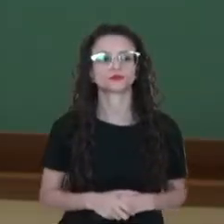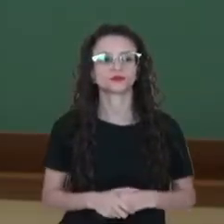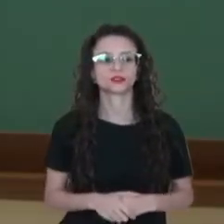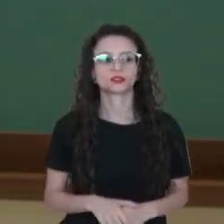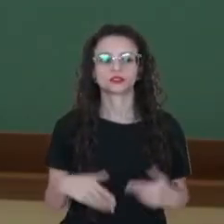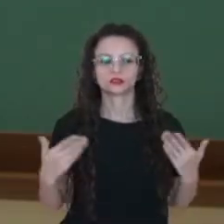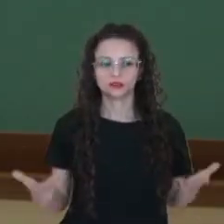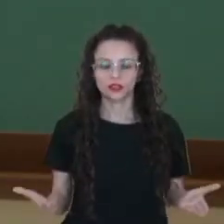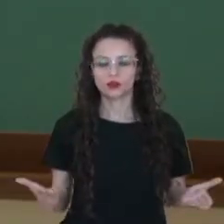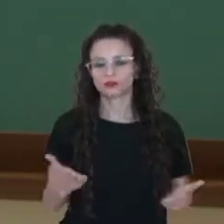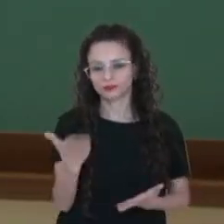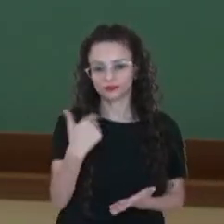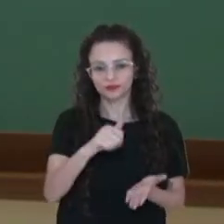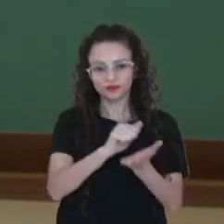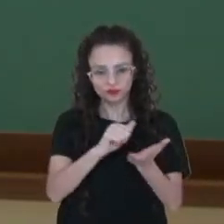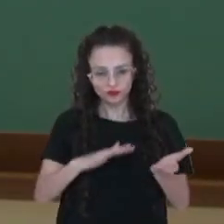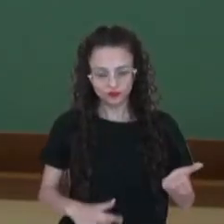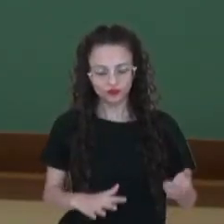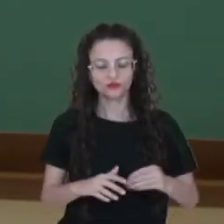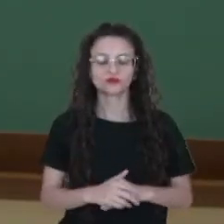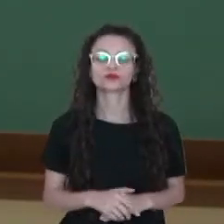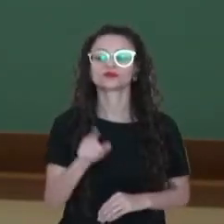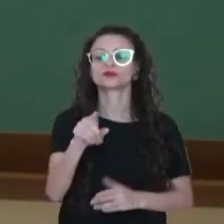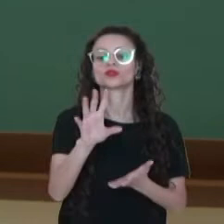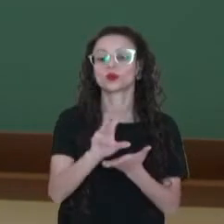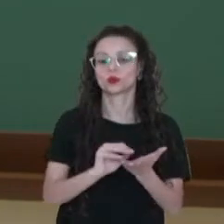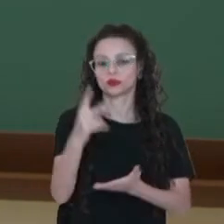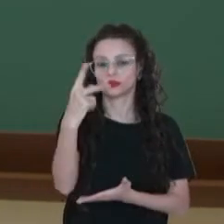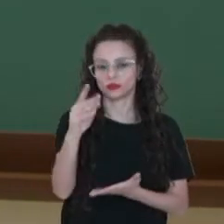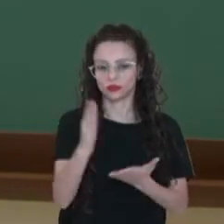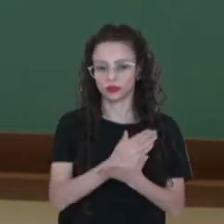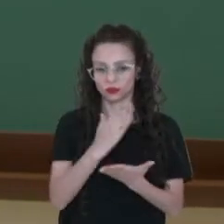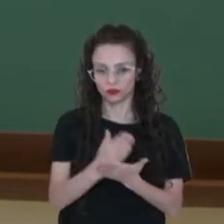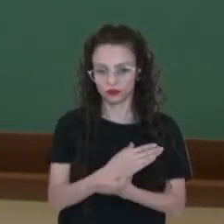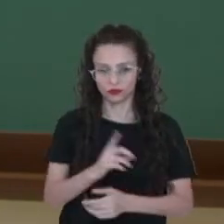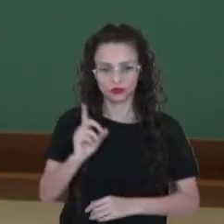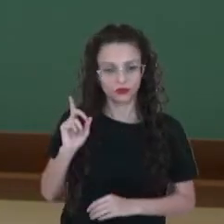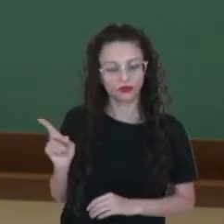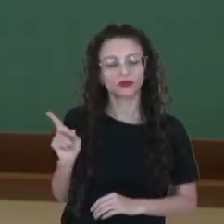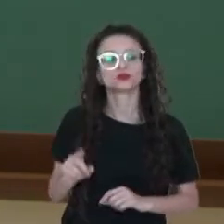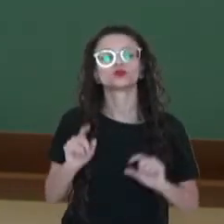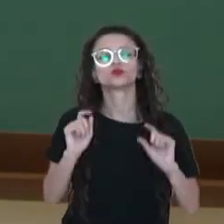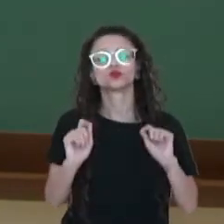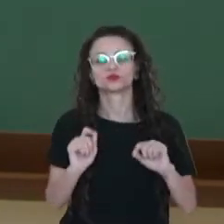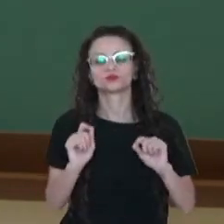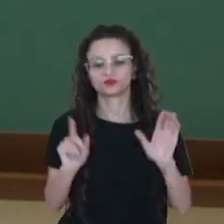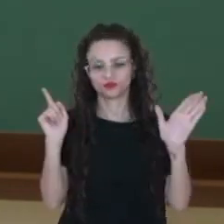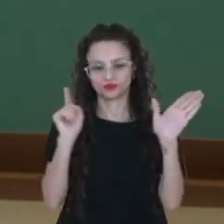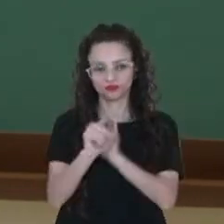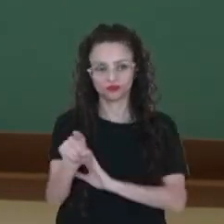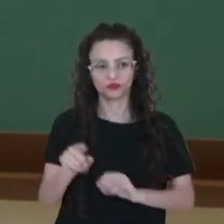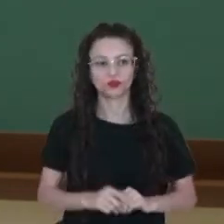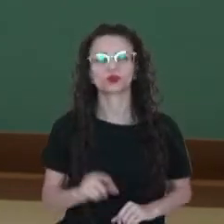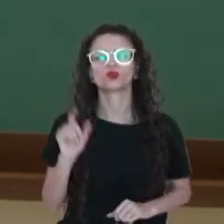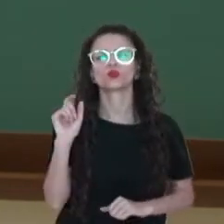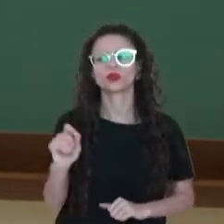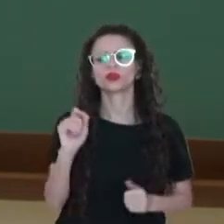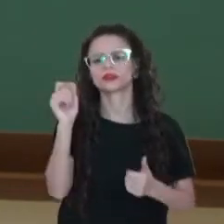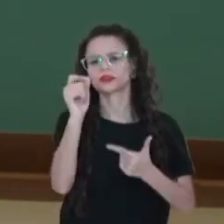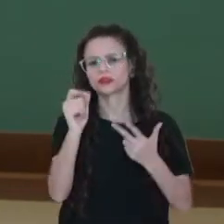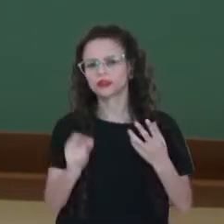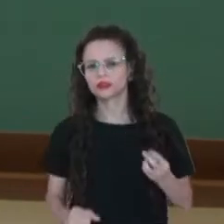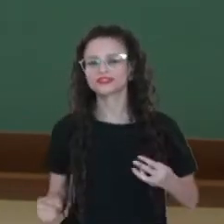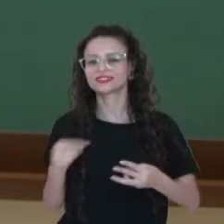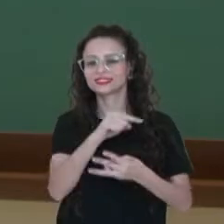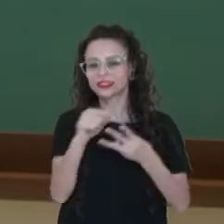Então vamos para a nossa atividade? Copie no caderno de vocês, tá, a seguinte questão: quais foram as